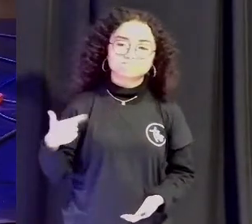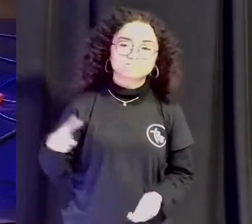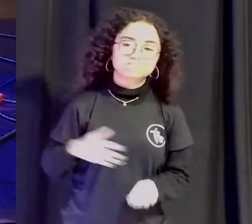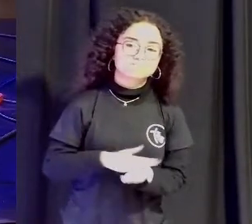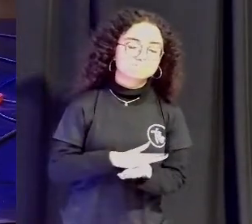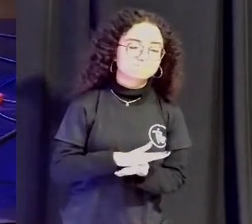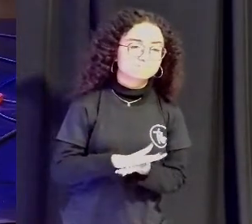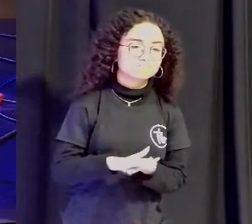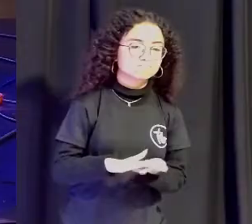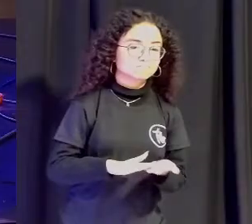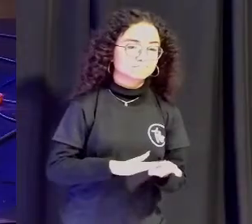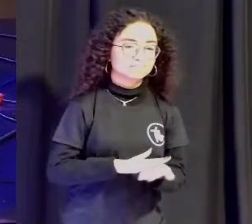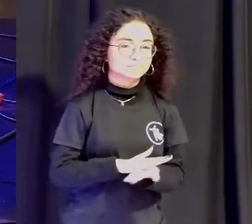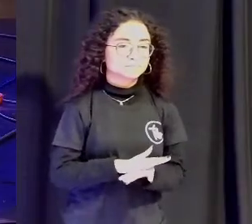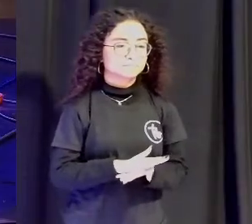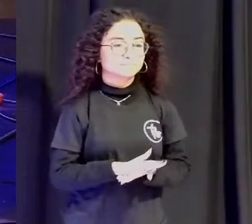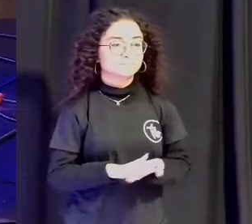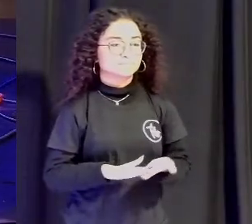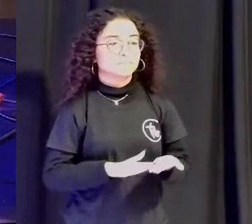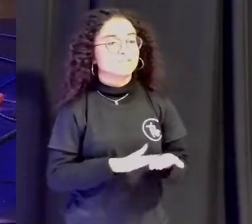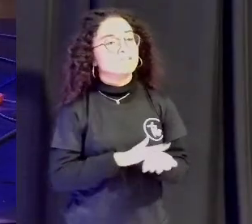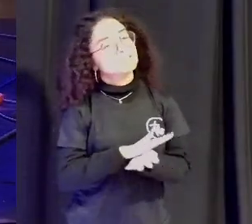há